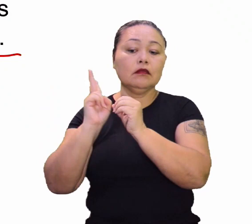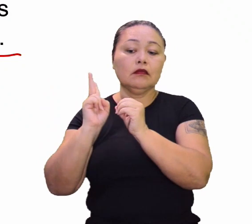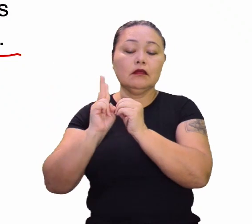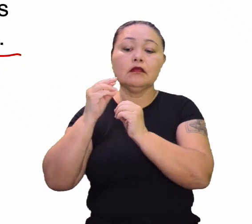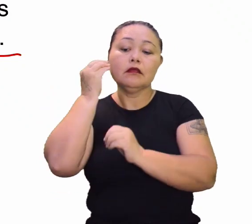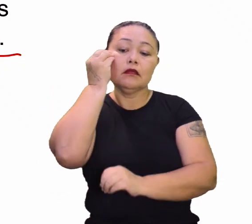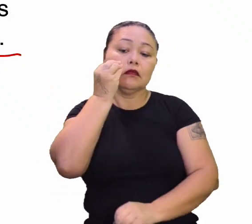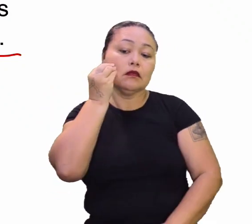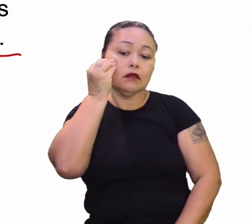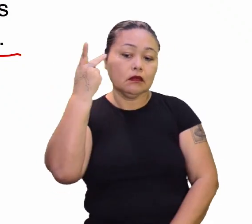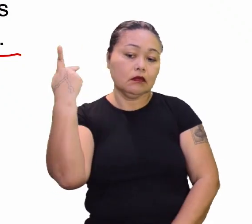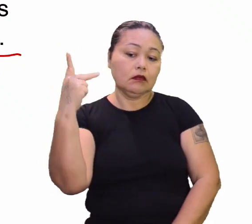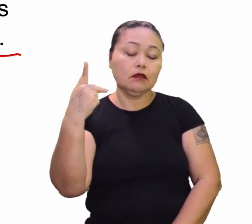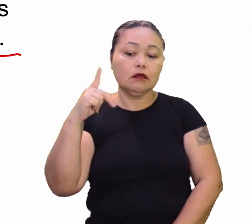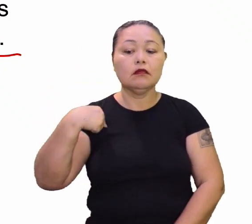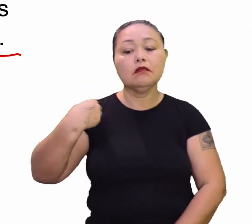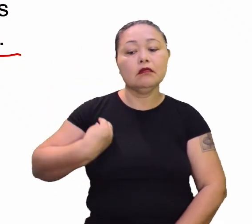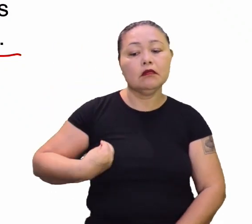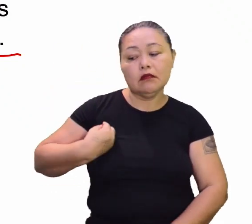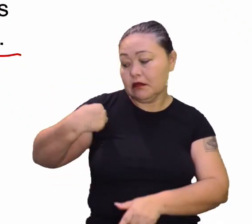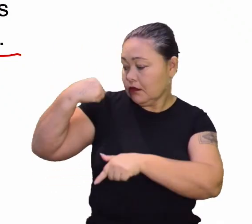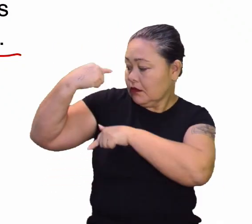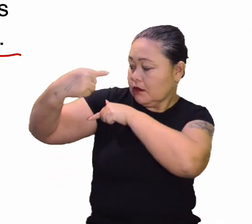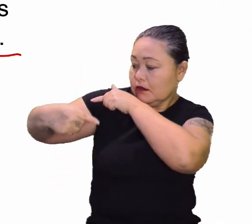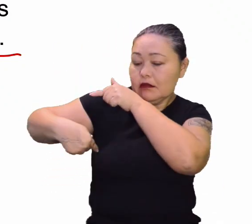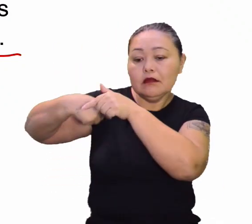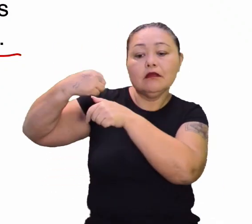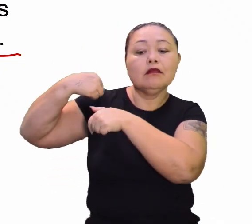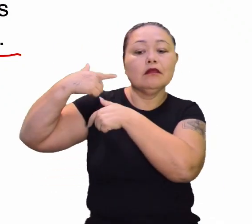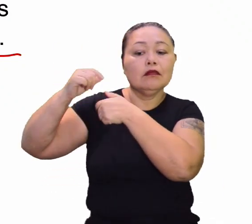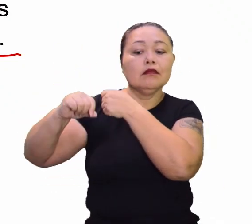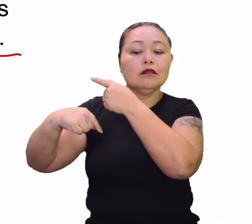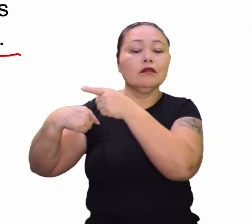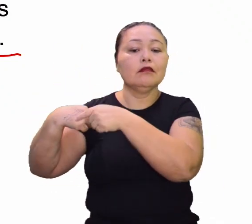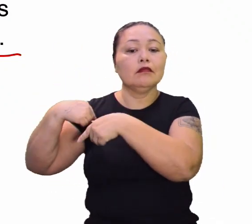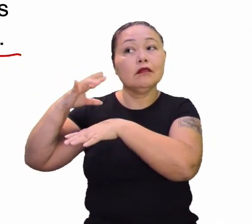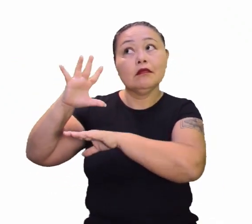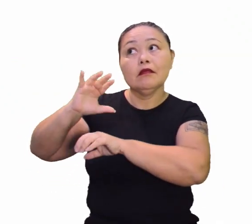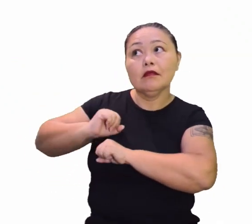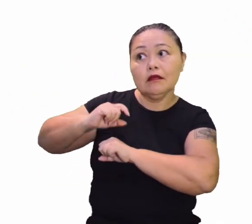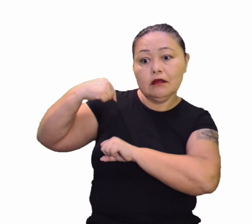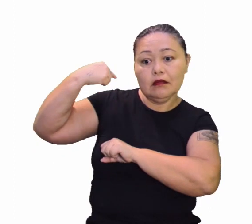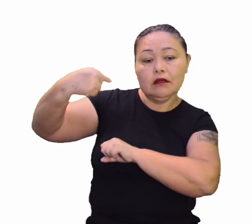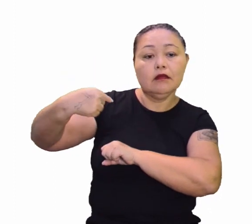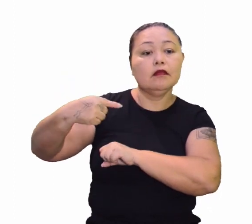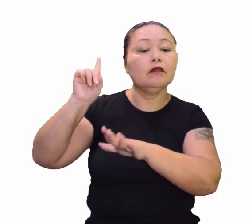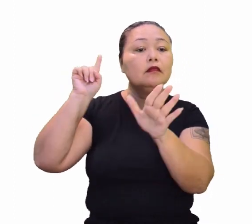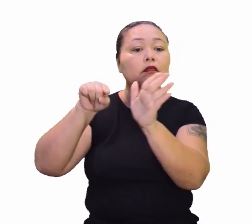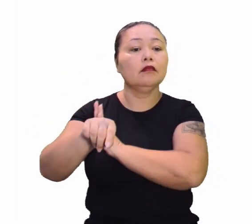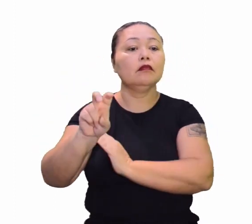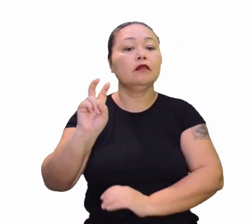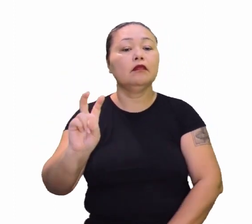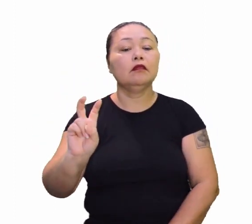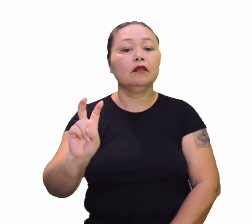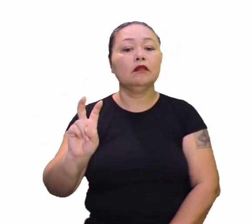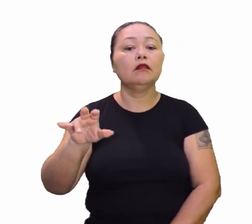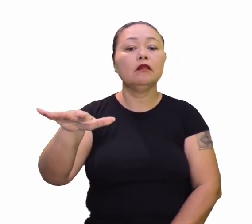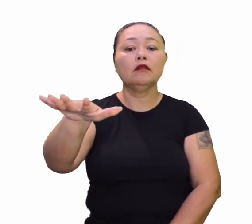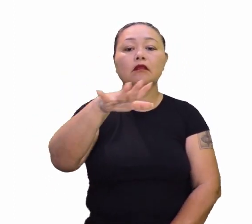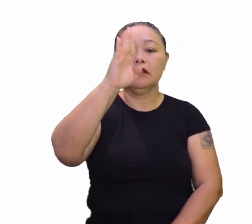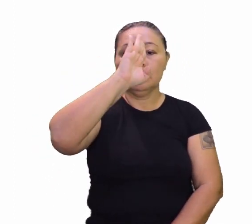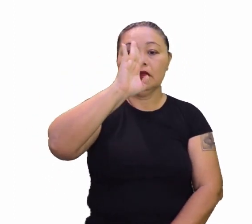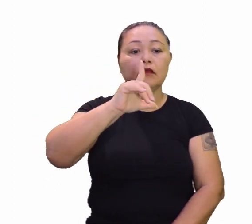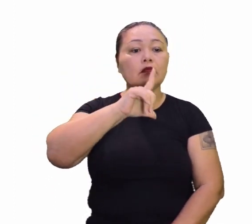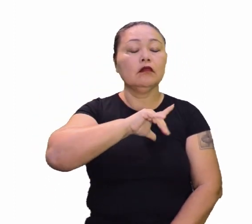As experiências, né? De vida, né? De passada de geração para geração. Exatamente. Questão 5. A